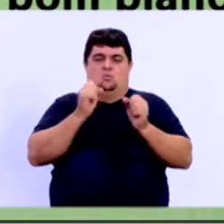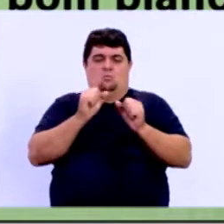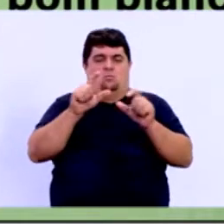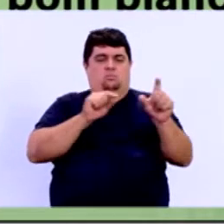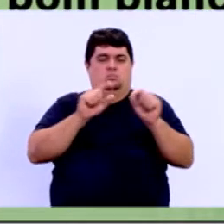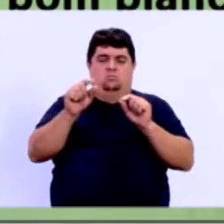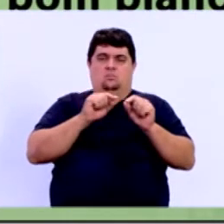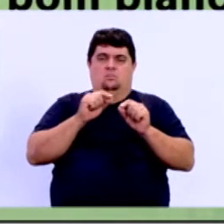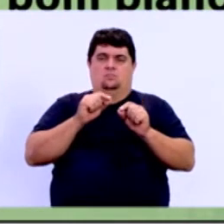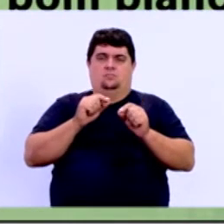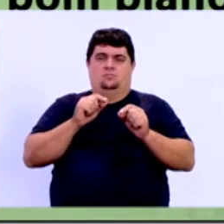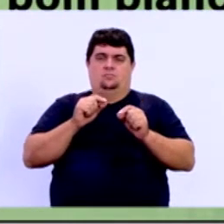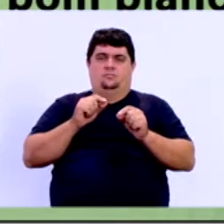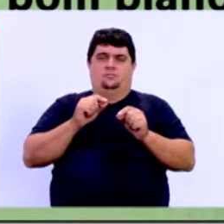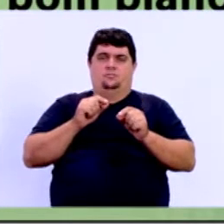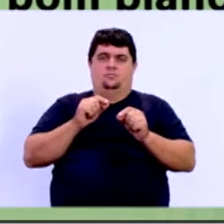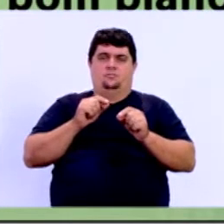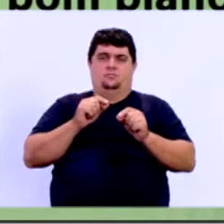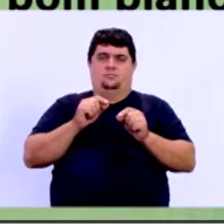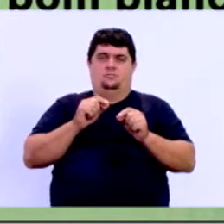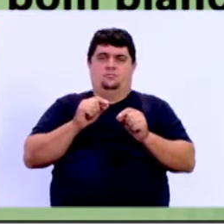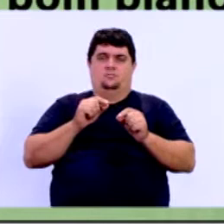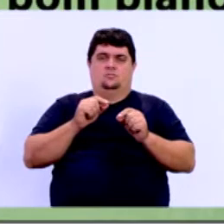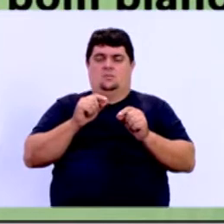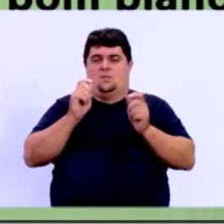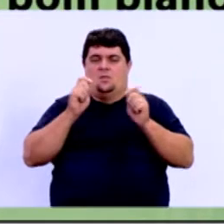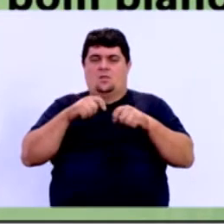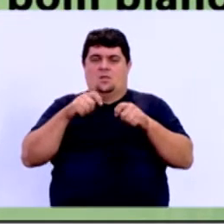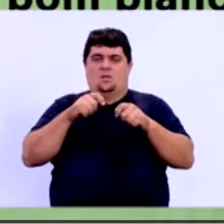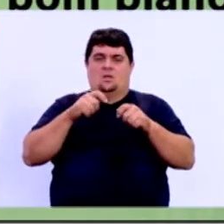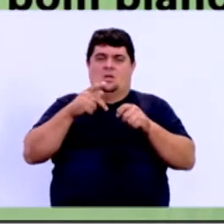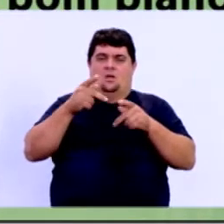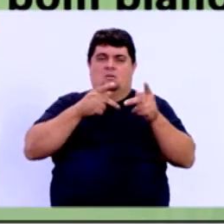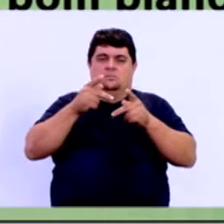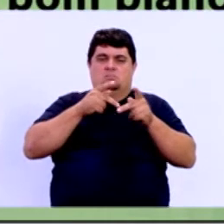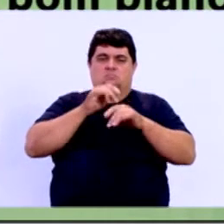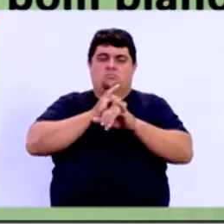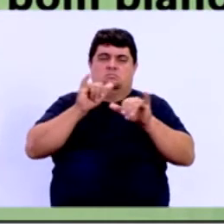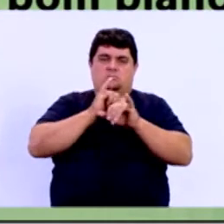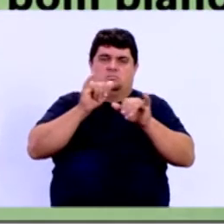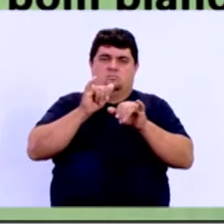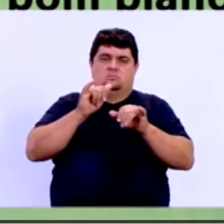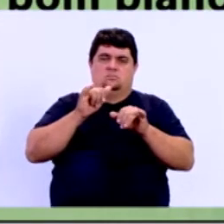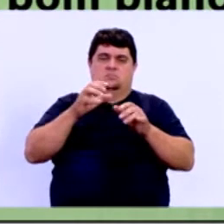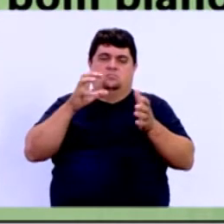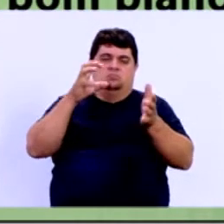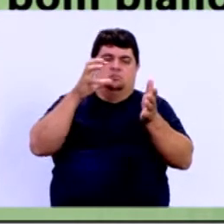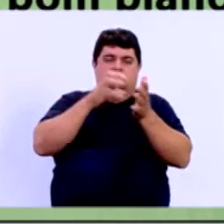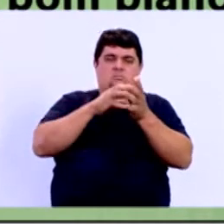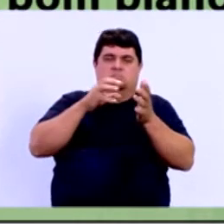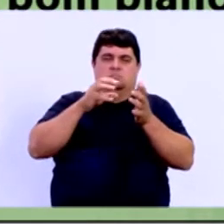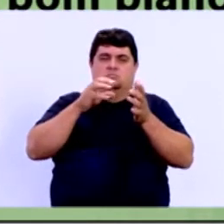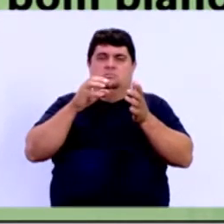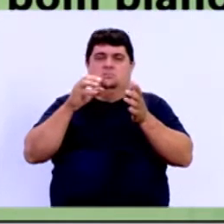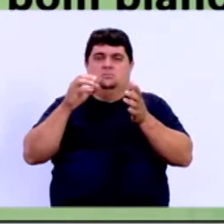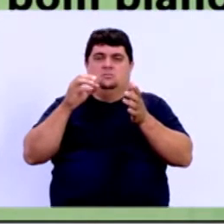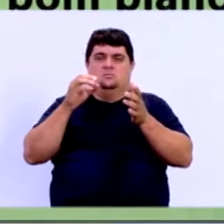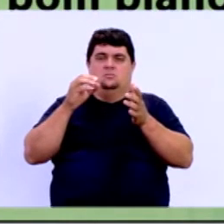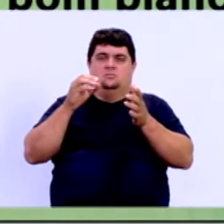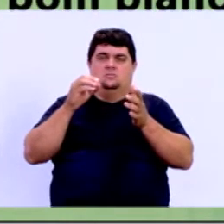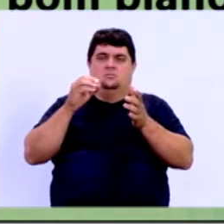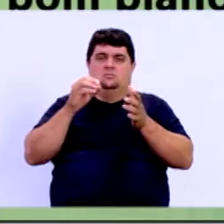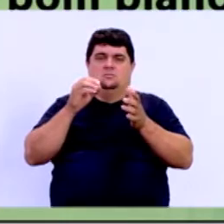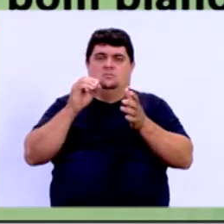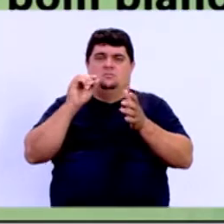desses produtos que possuem um bom plano de marketing em uma marca forte e consolidada. Caro